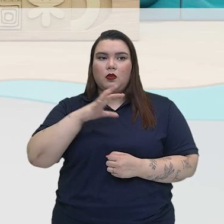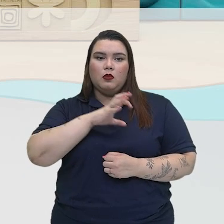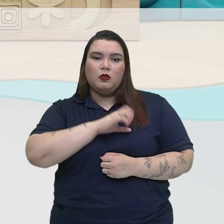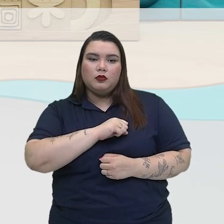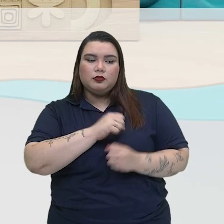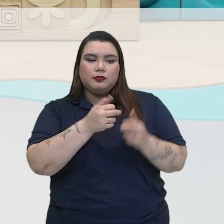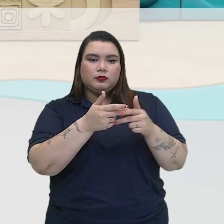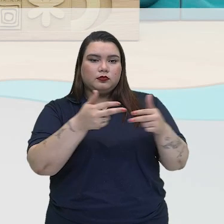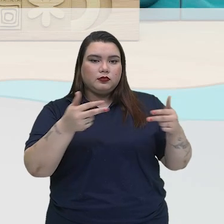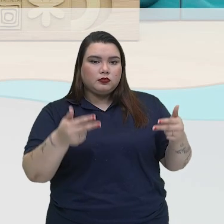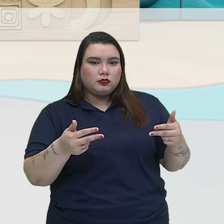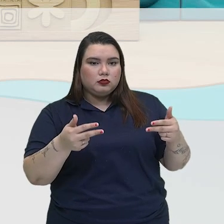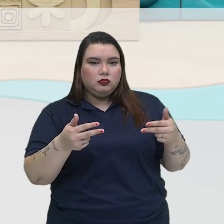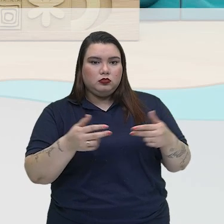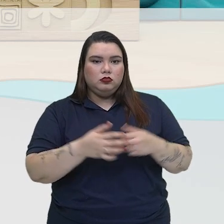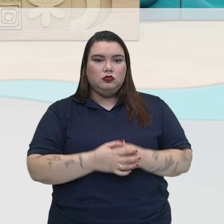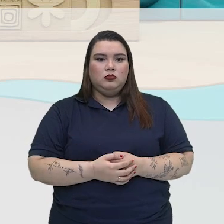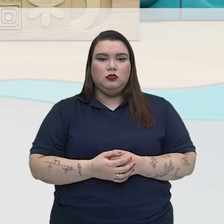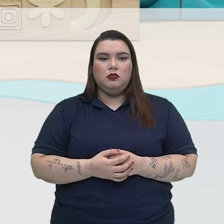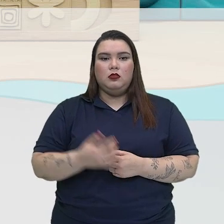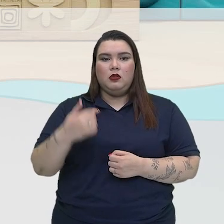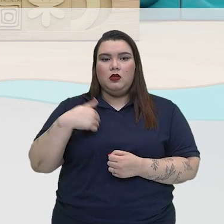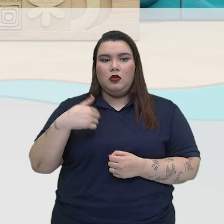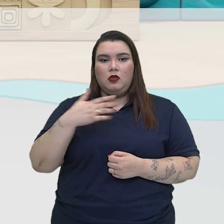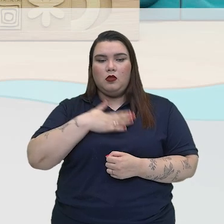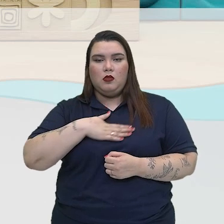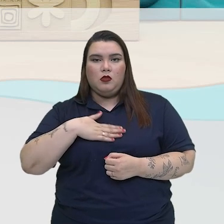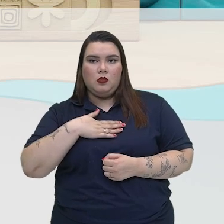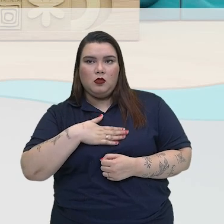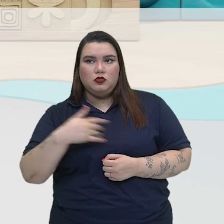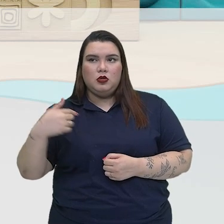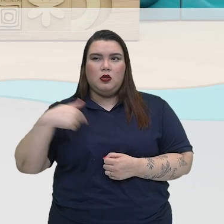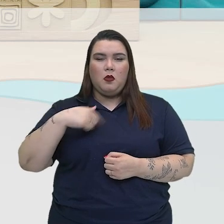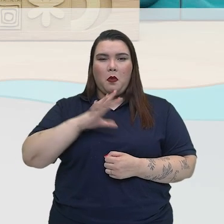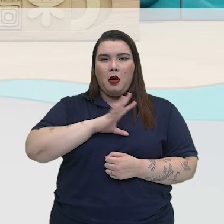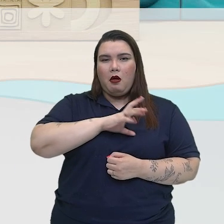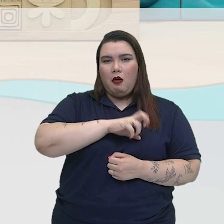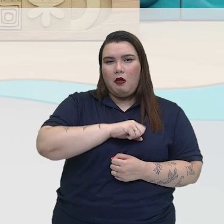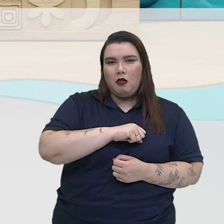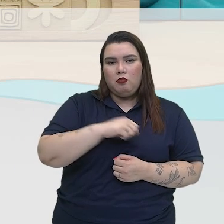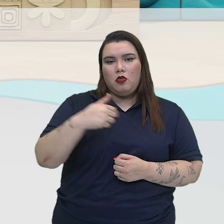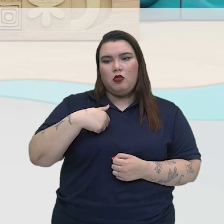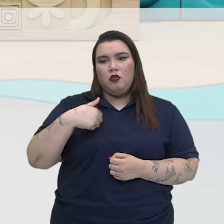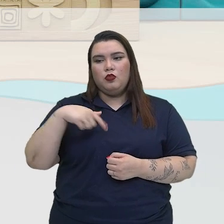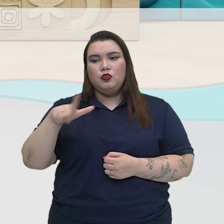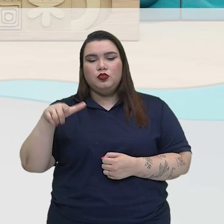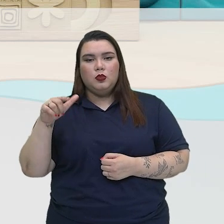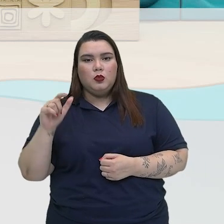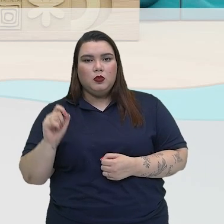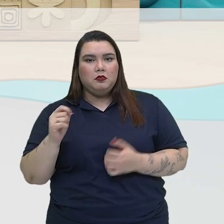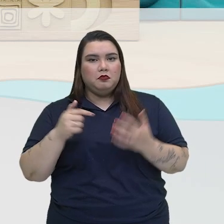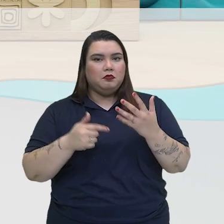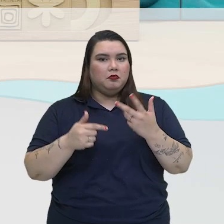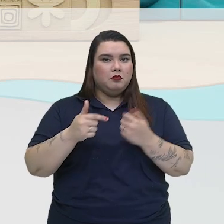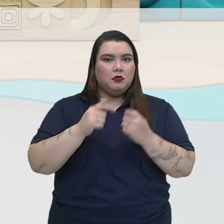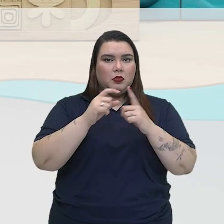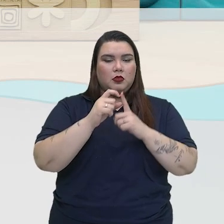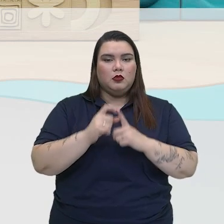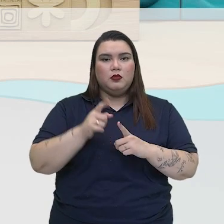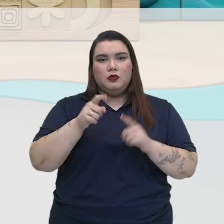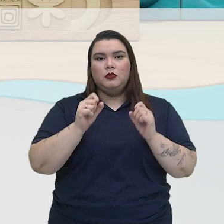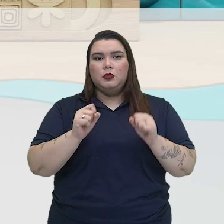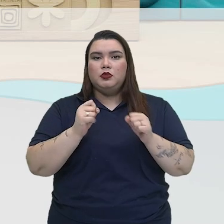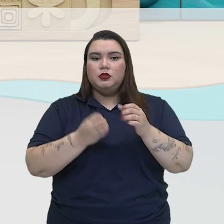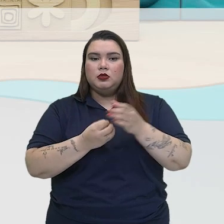de alguma coisa. I love, I prefer. Você pode usar uma dessas palavras para formular frases sobre as